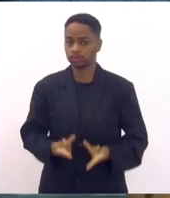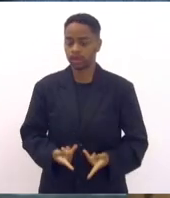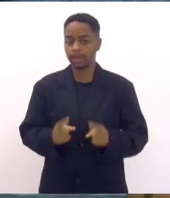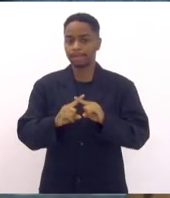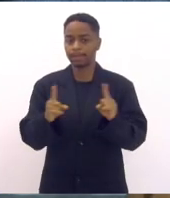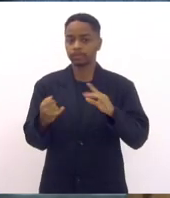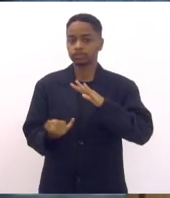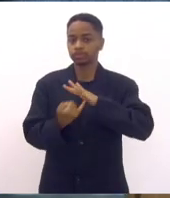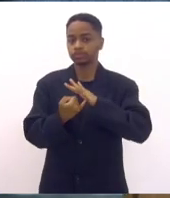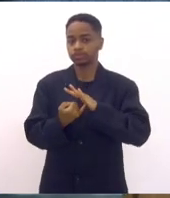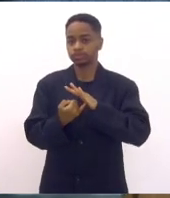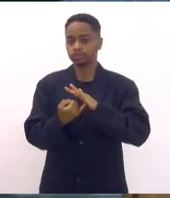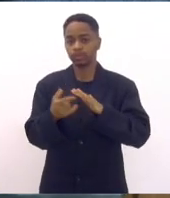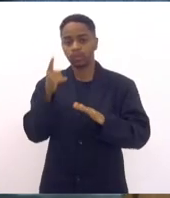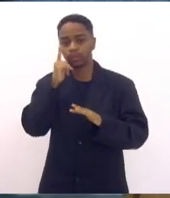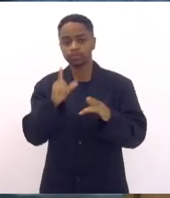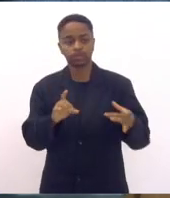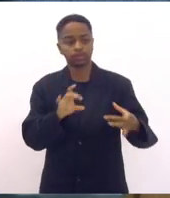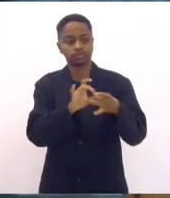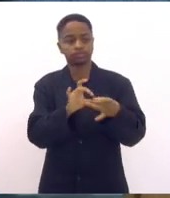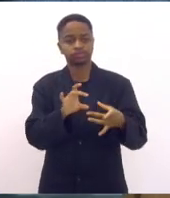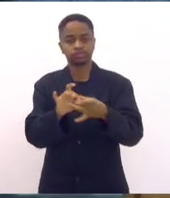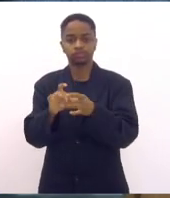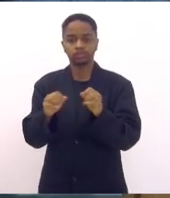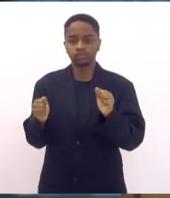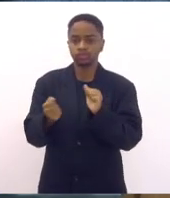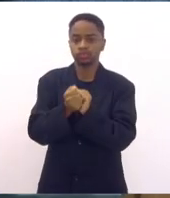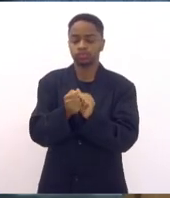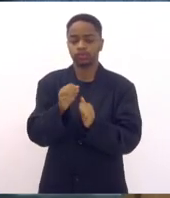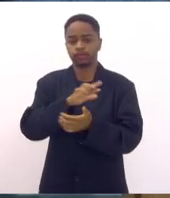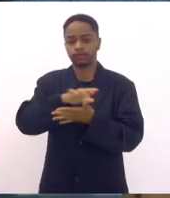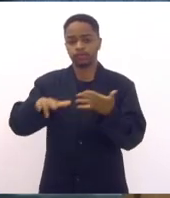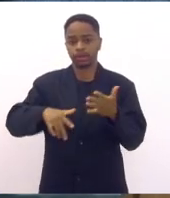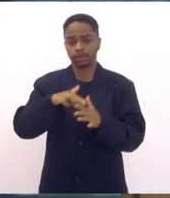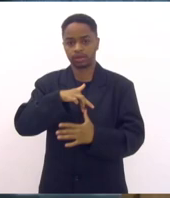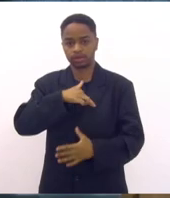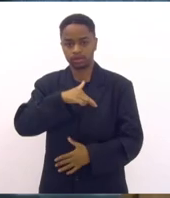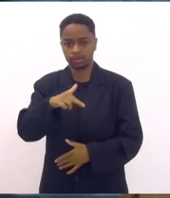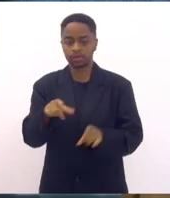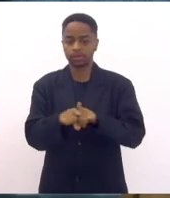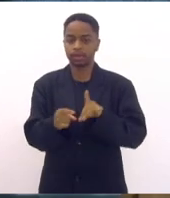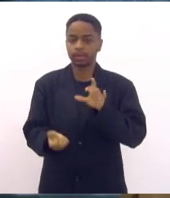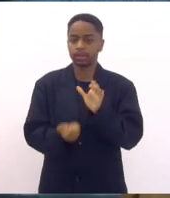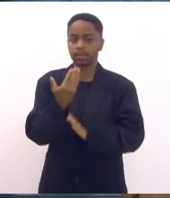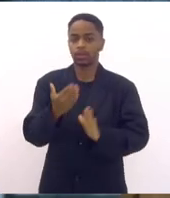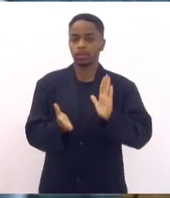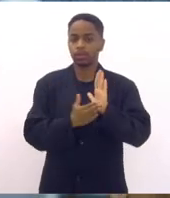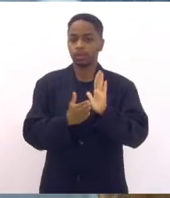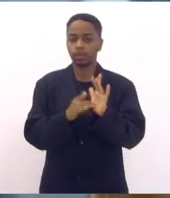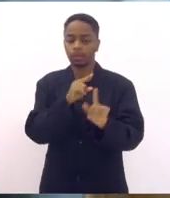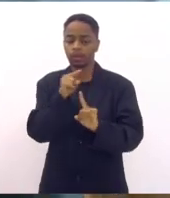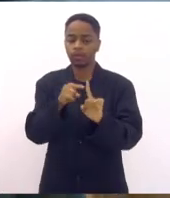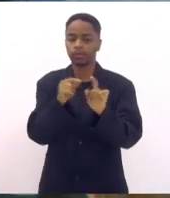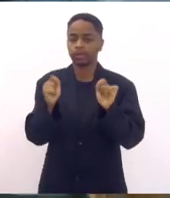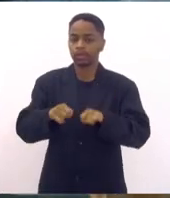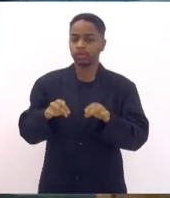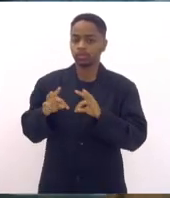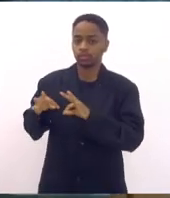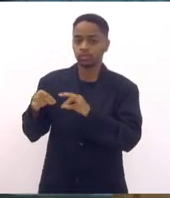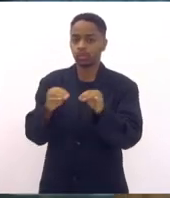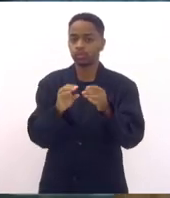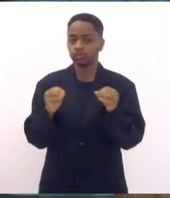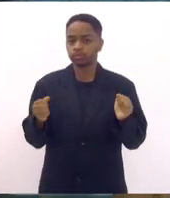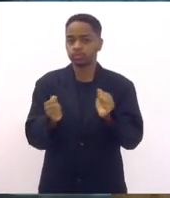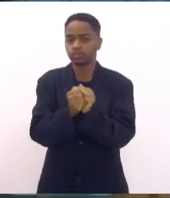instituto reunir diversas religiões e criar um propósito onde todos se possam se unir com o único propósito que é servir ao